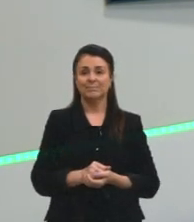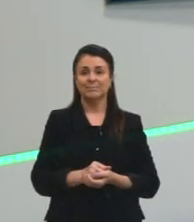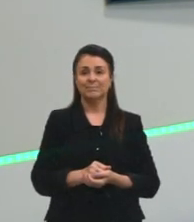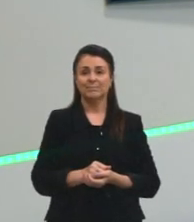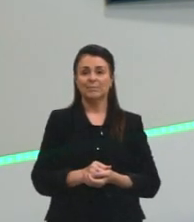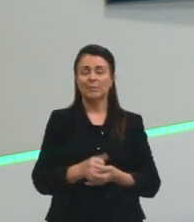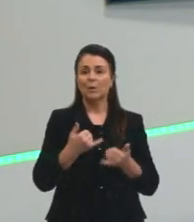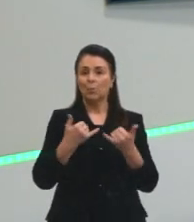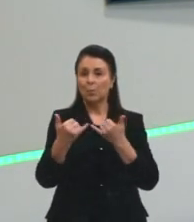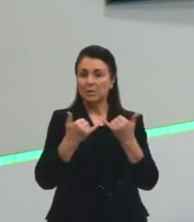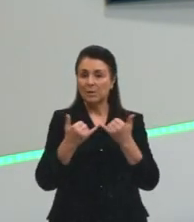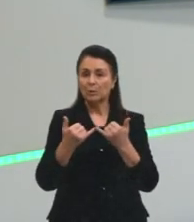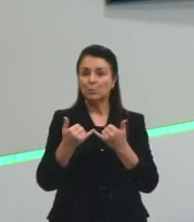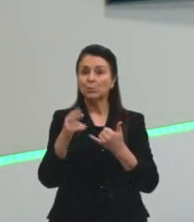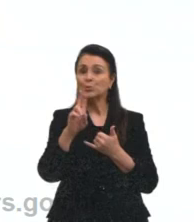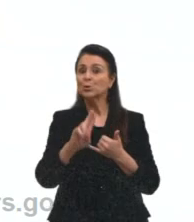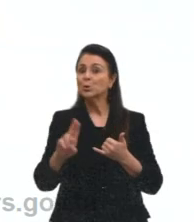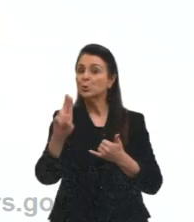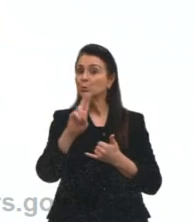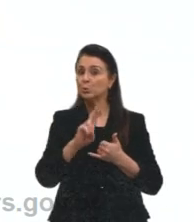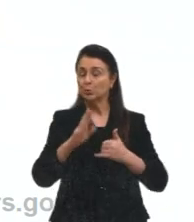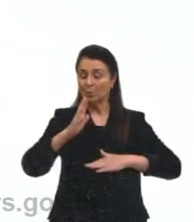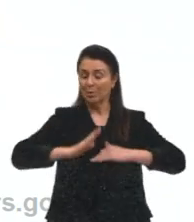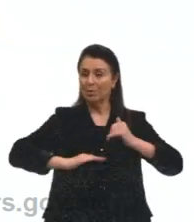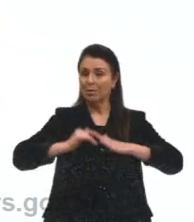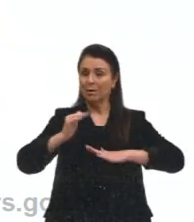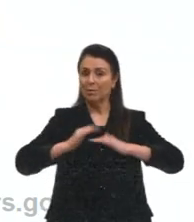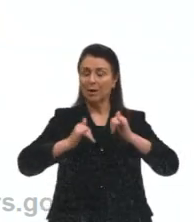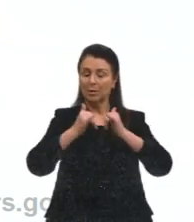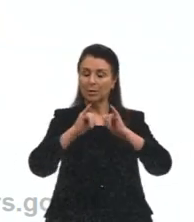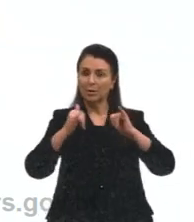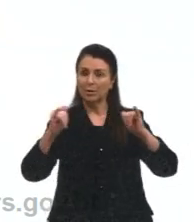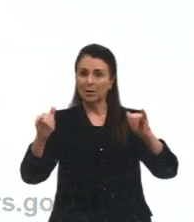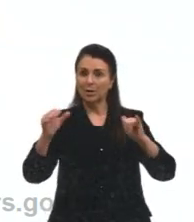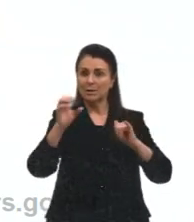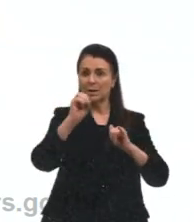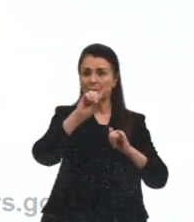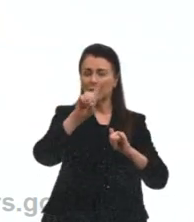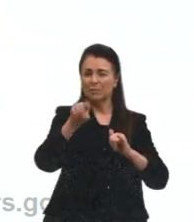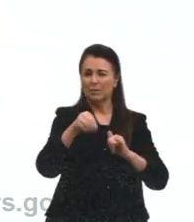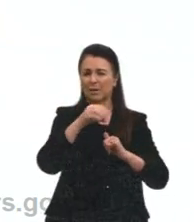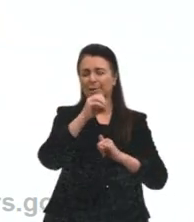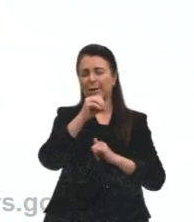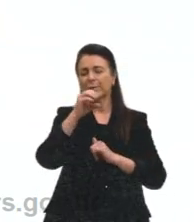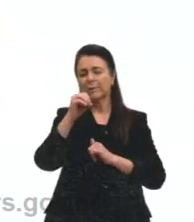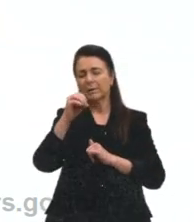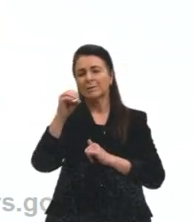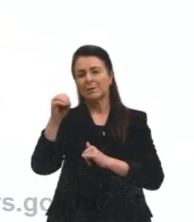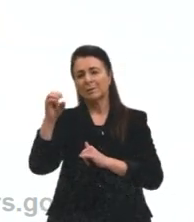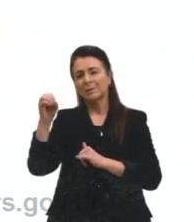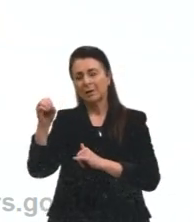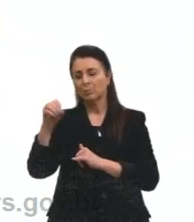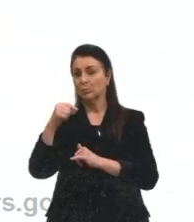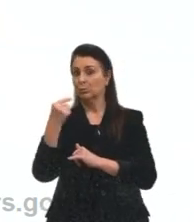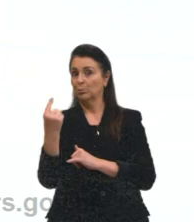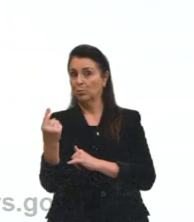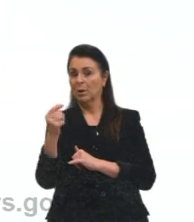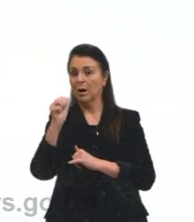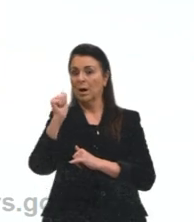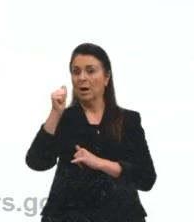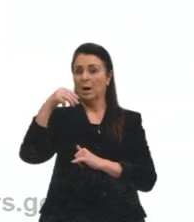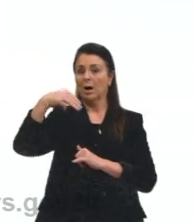bom então um exemplo de aplicação de uma corrente elétrica de 0,0000001